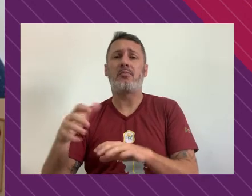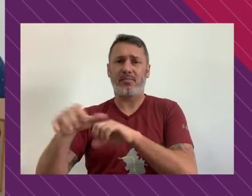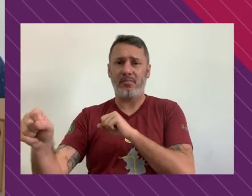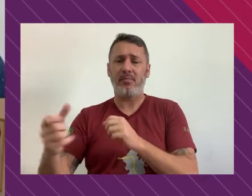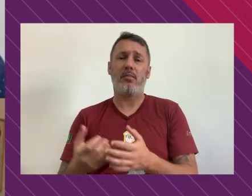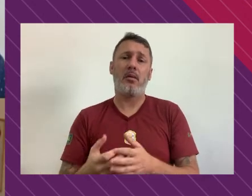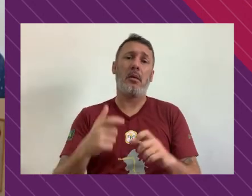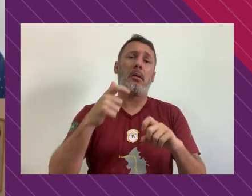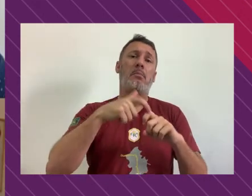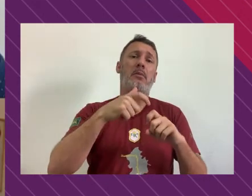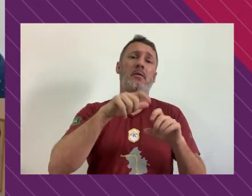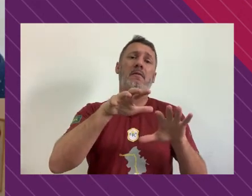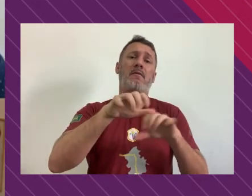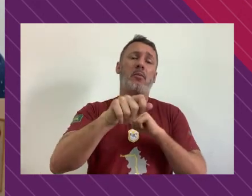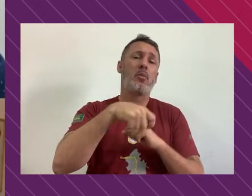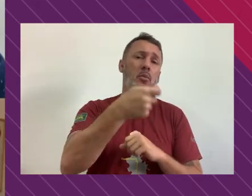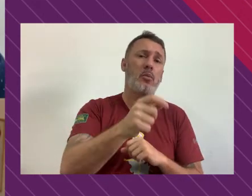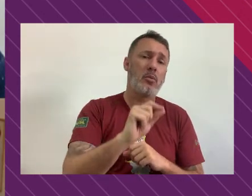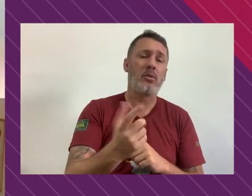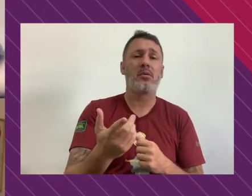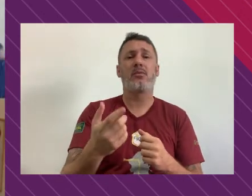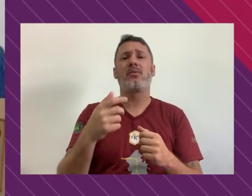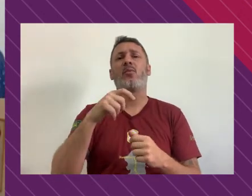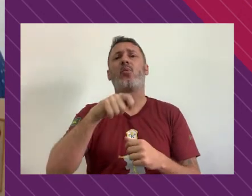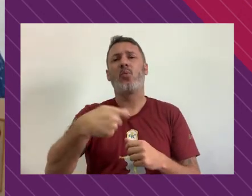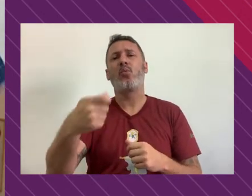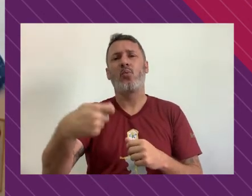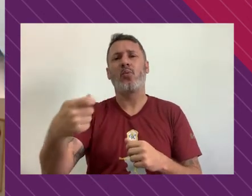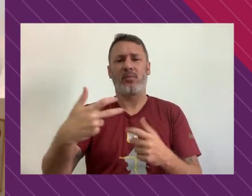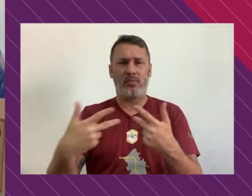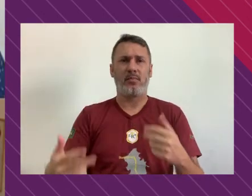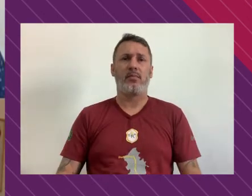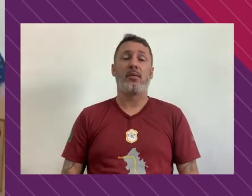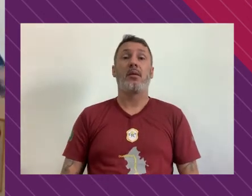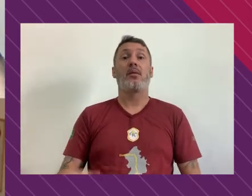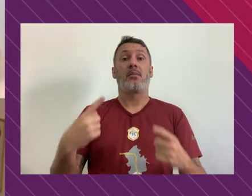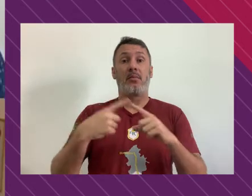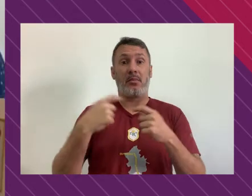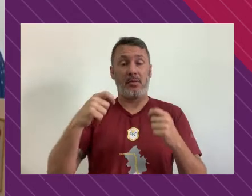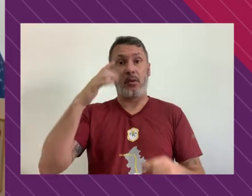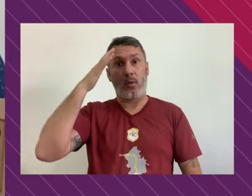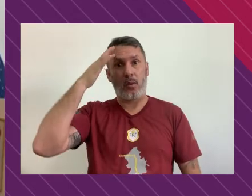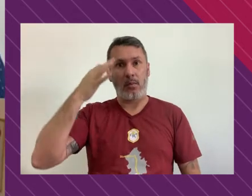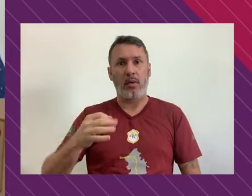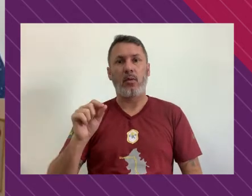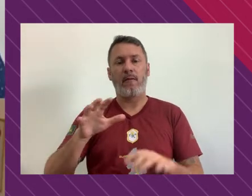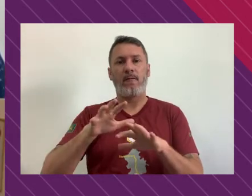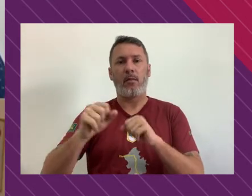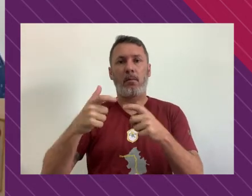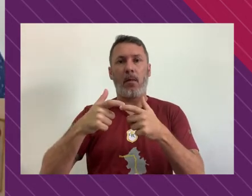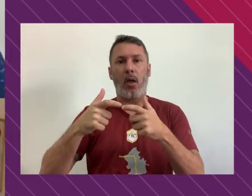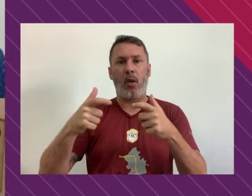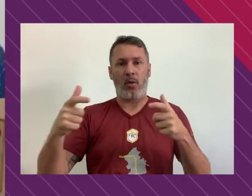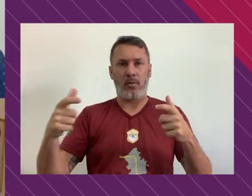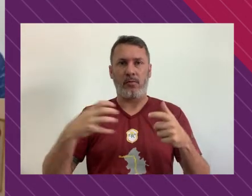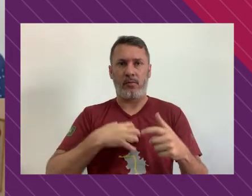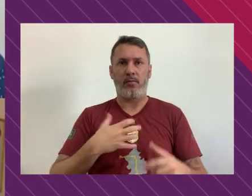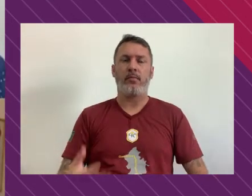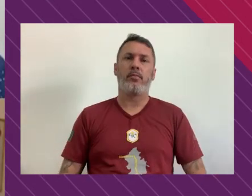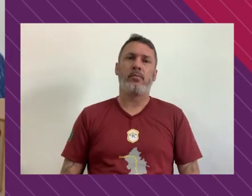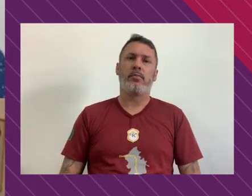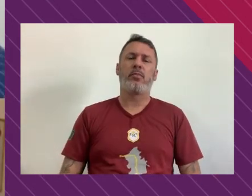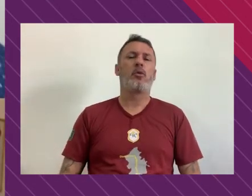que existe uma demanda por profissionais em determinados nichos, e, ao mesmo tempo, uma demanda muito grande para que esses profissionais